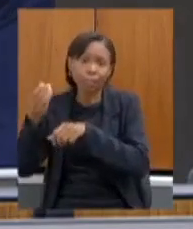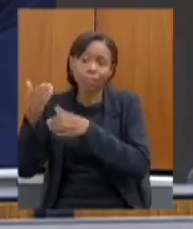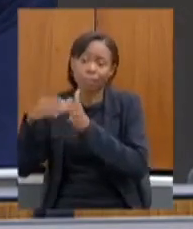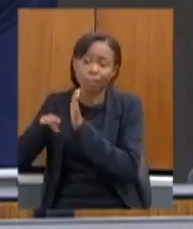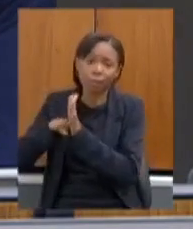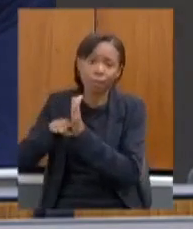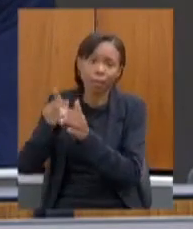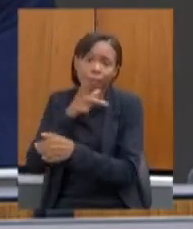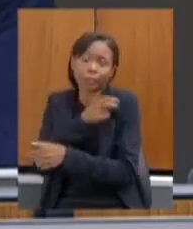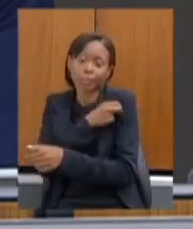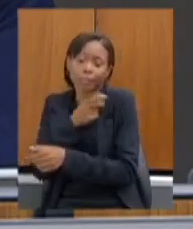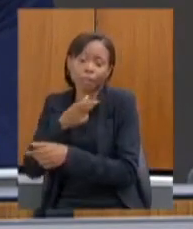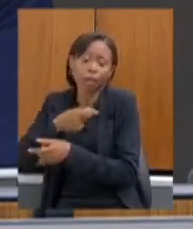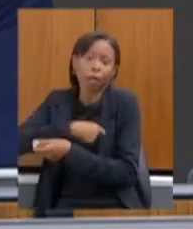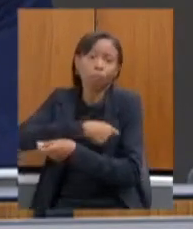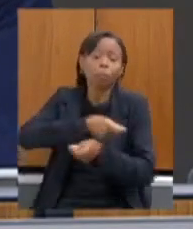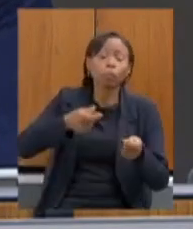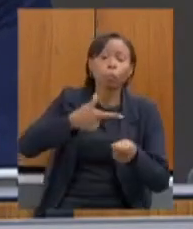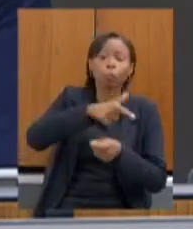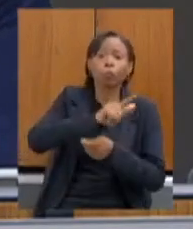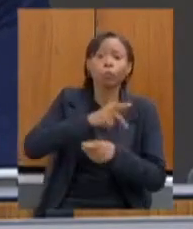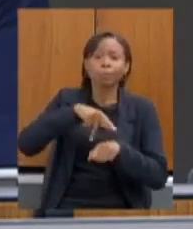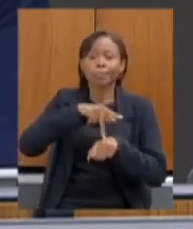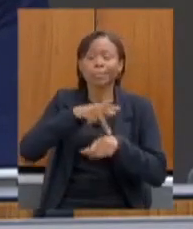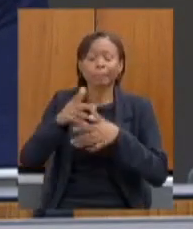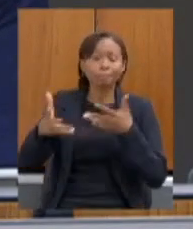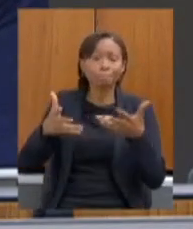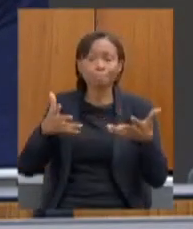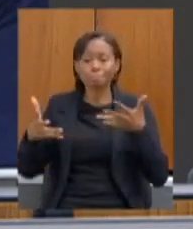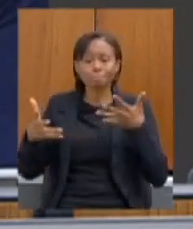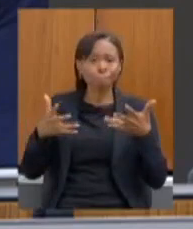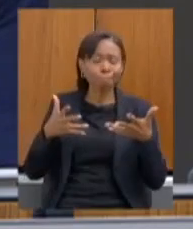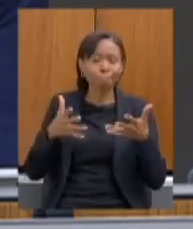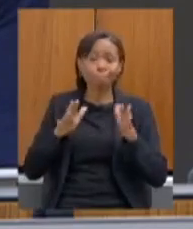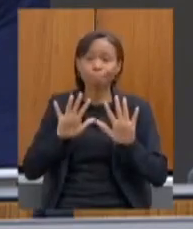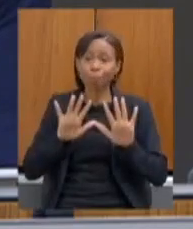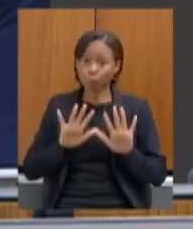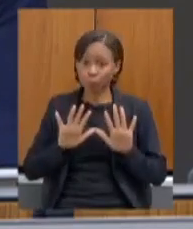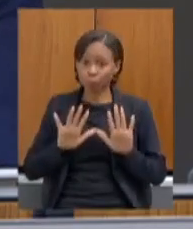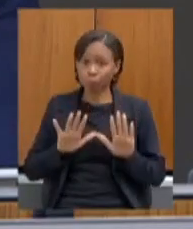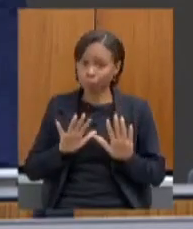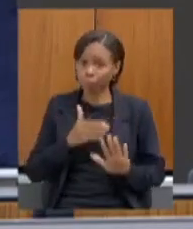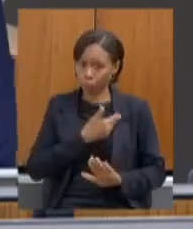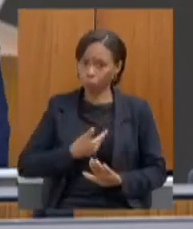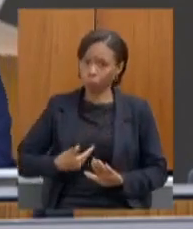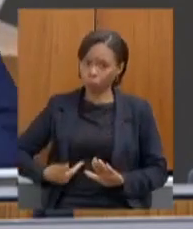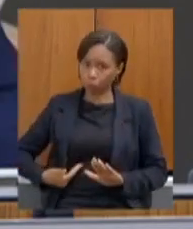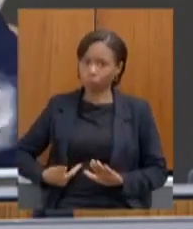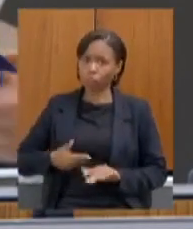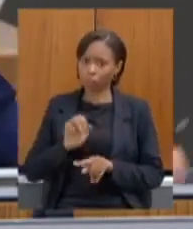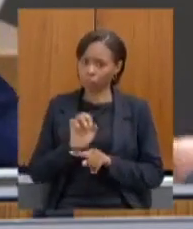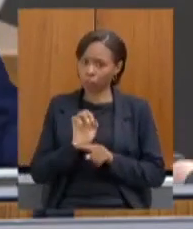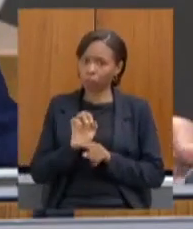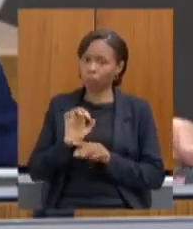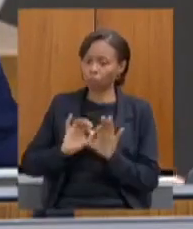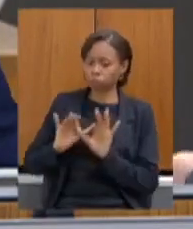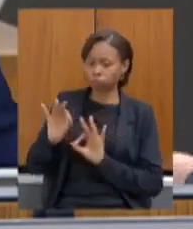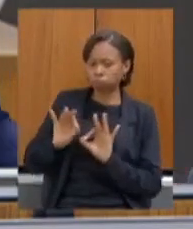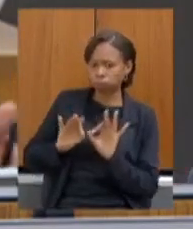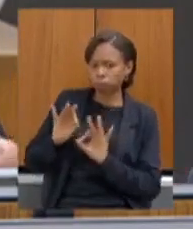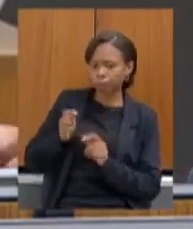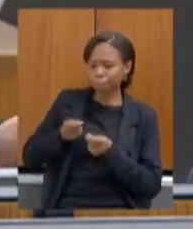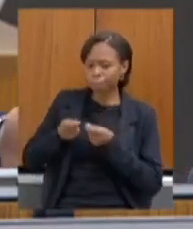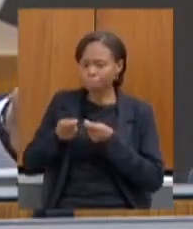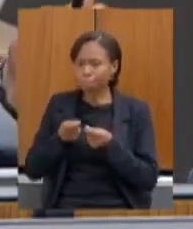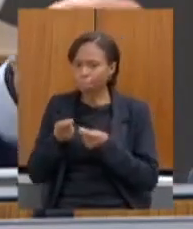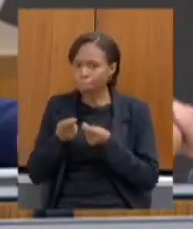Então, o governo estadual está preparado, já está tomando todo o plano de contingência para garantir que todos os dadões de Minas Gerais tenham acesso à vacina, que